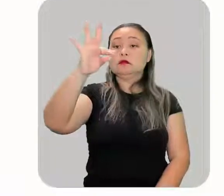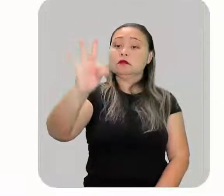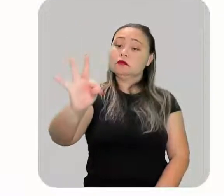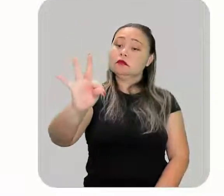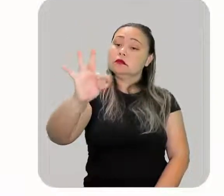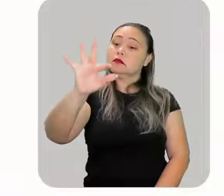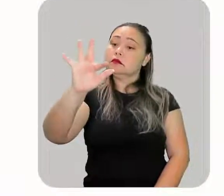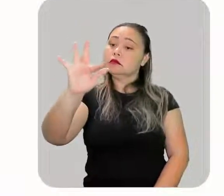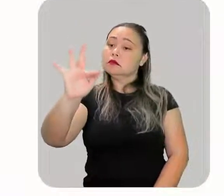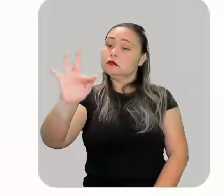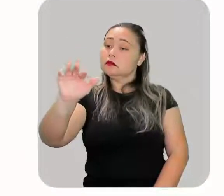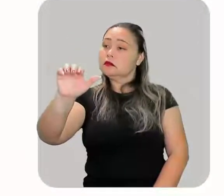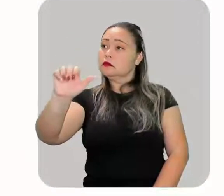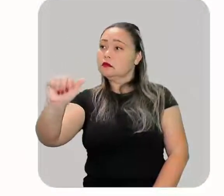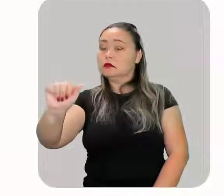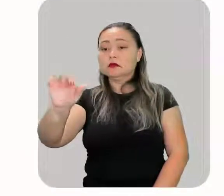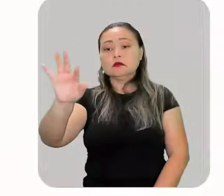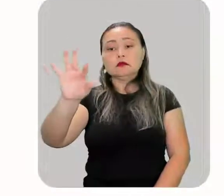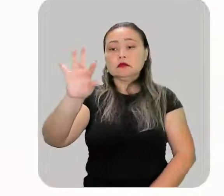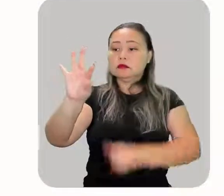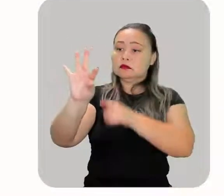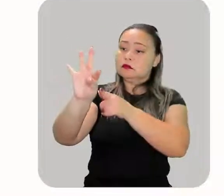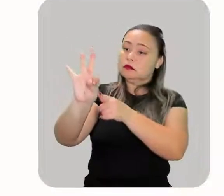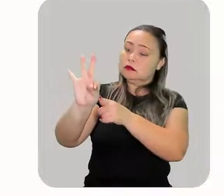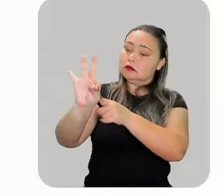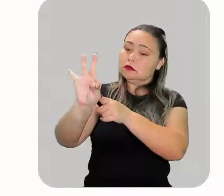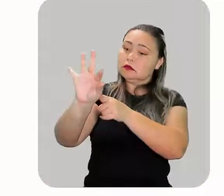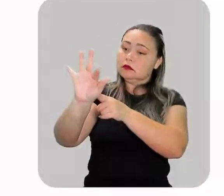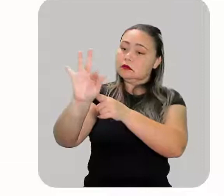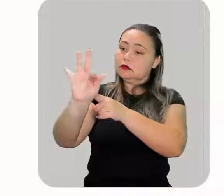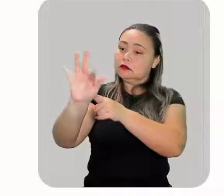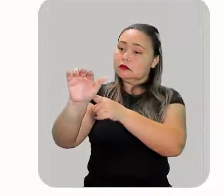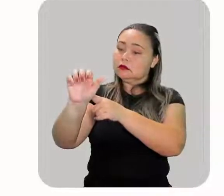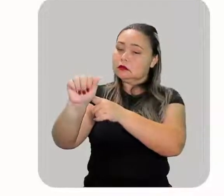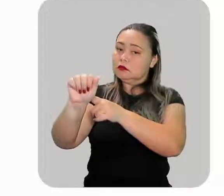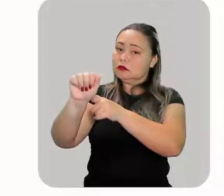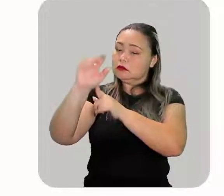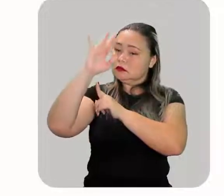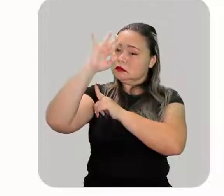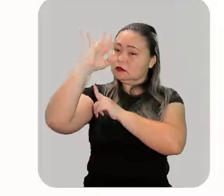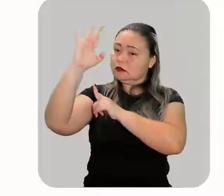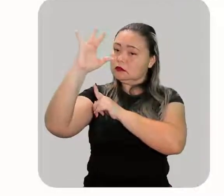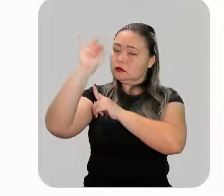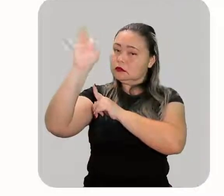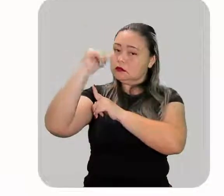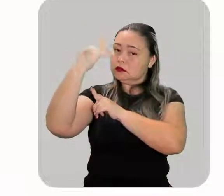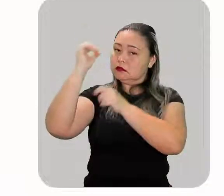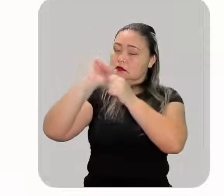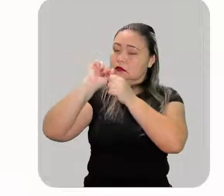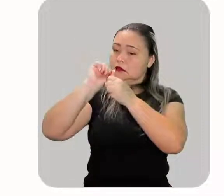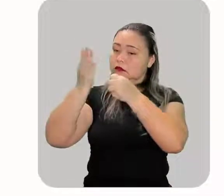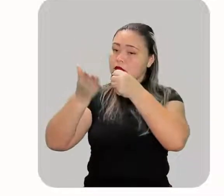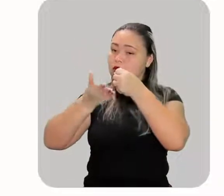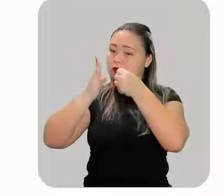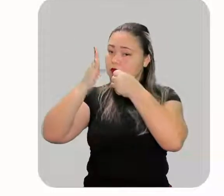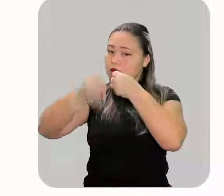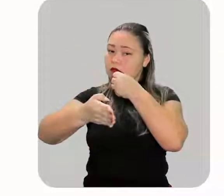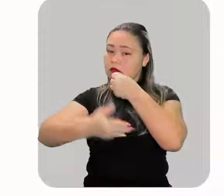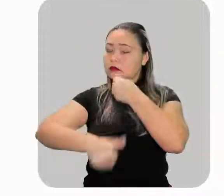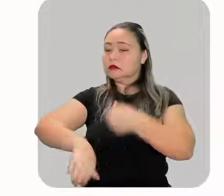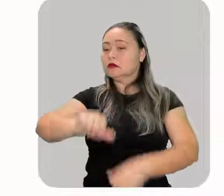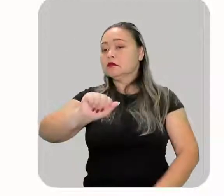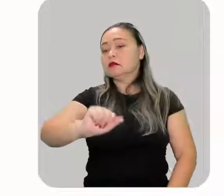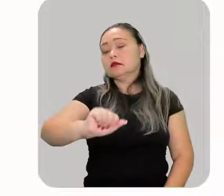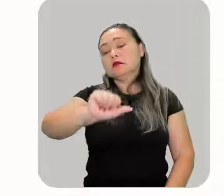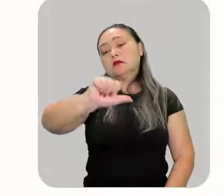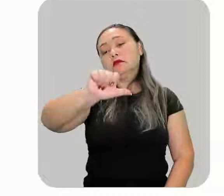TFA, Teorema Fundamental da Álgebra. Eu ia dizer teoria. Teorema Fundamental da Álgebra. Sem